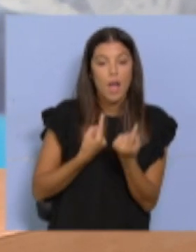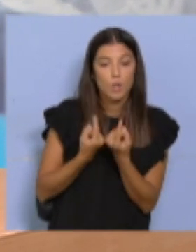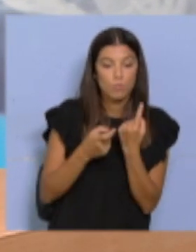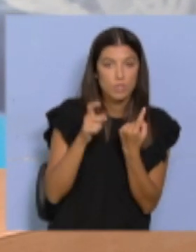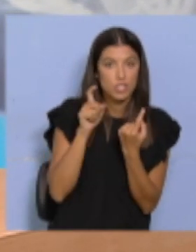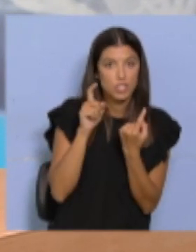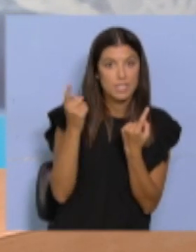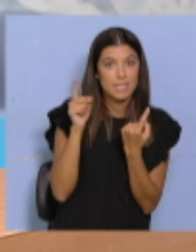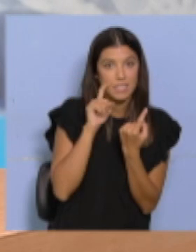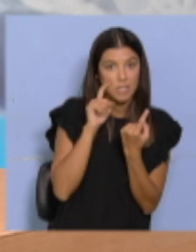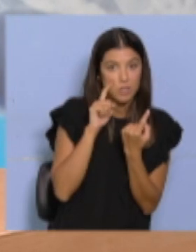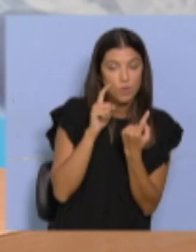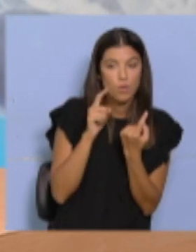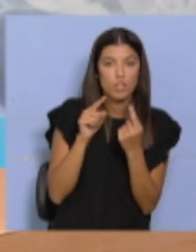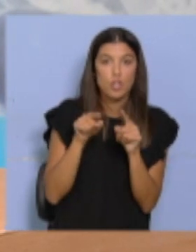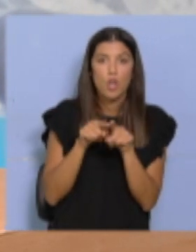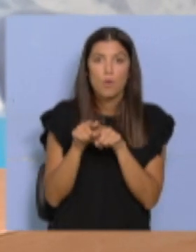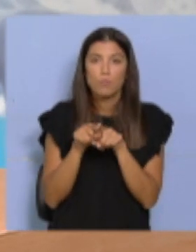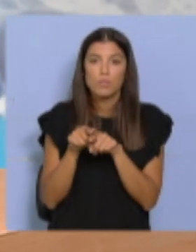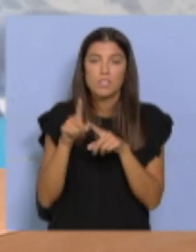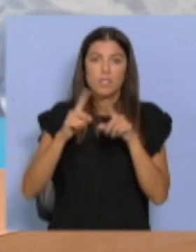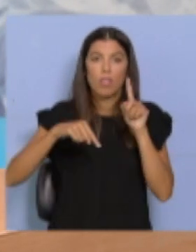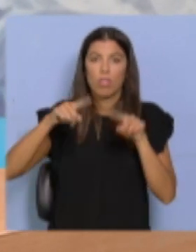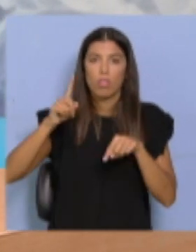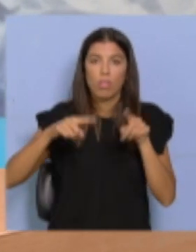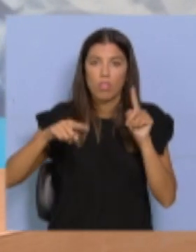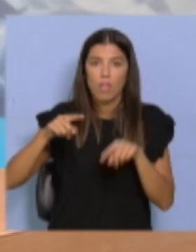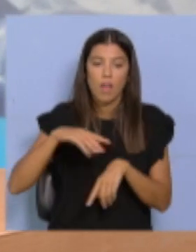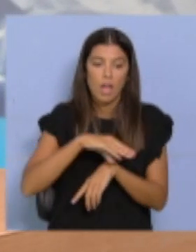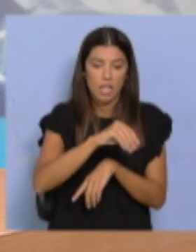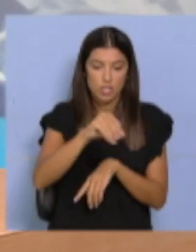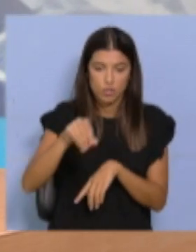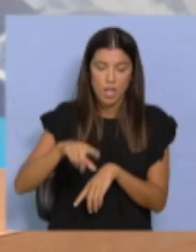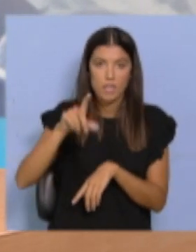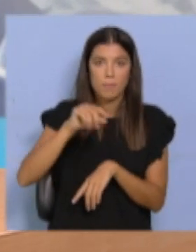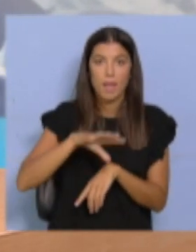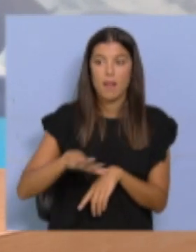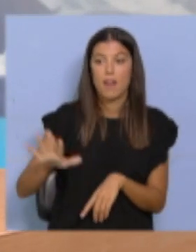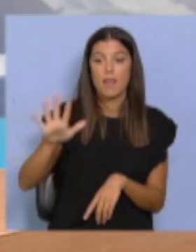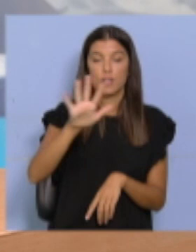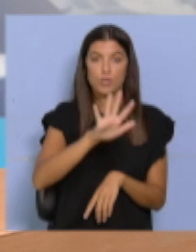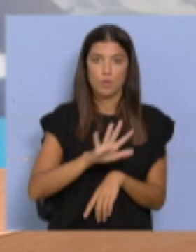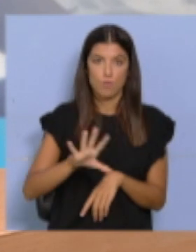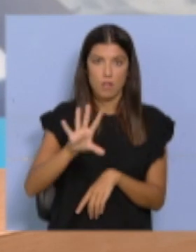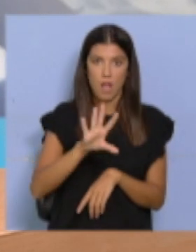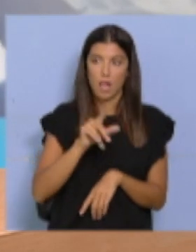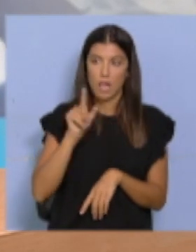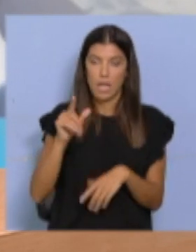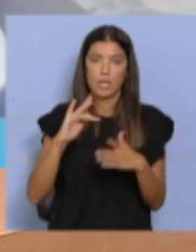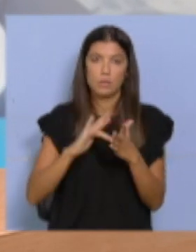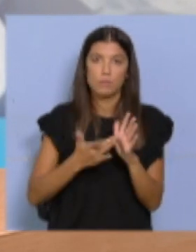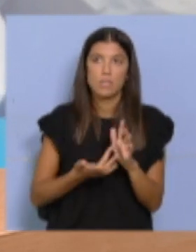instabilidade política, seja regional, mas seja sobretudo a nível nacional, decisões que